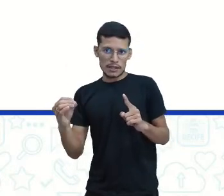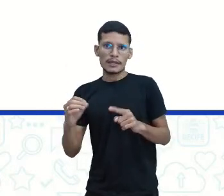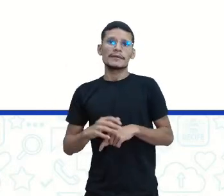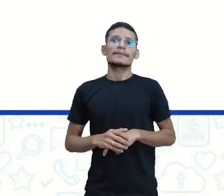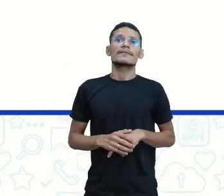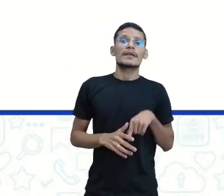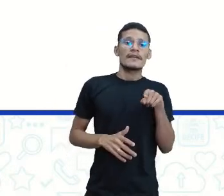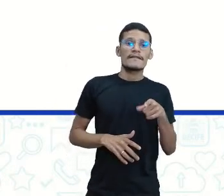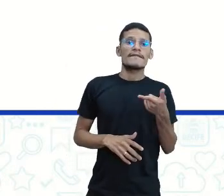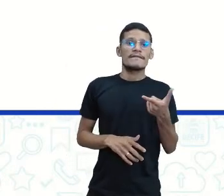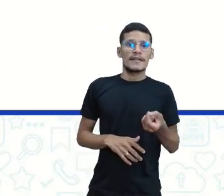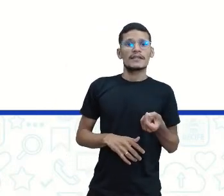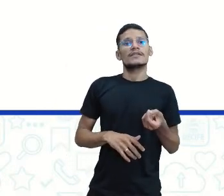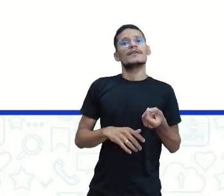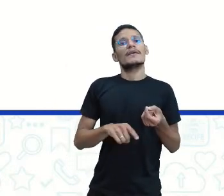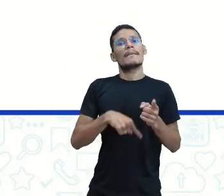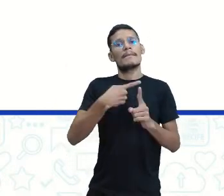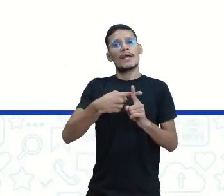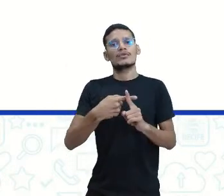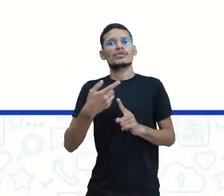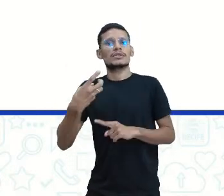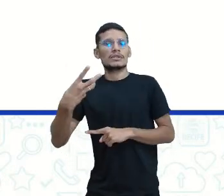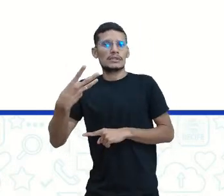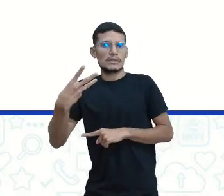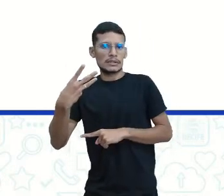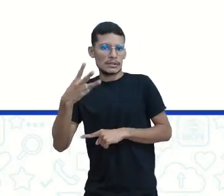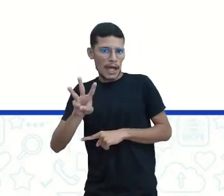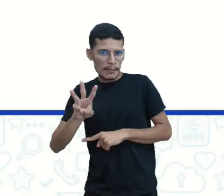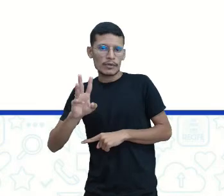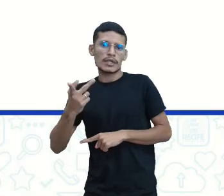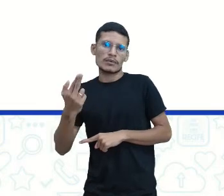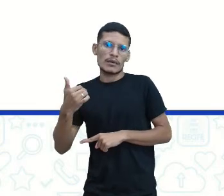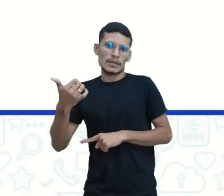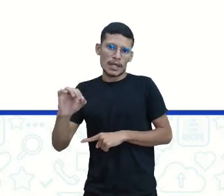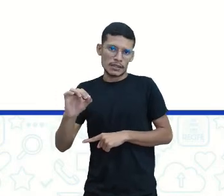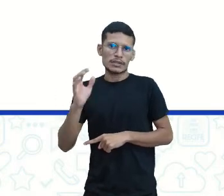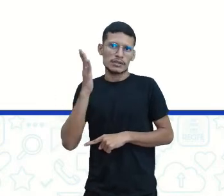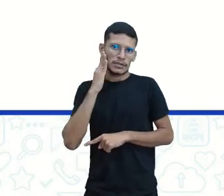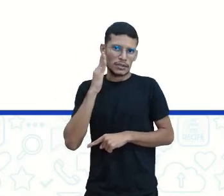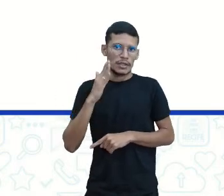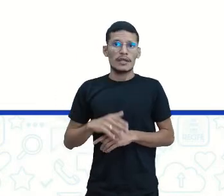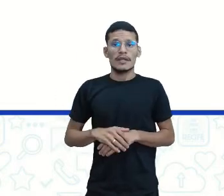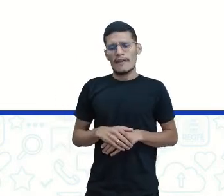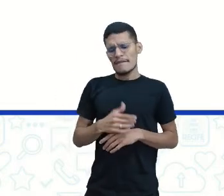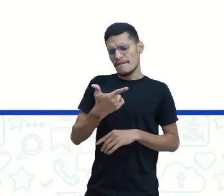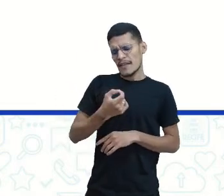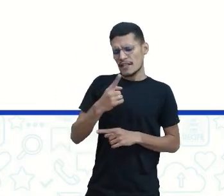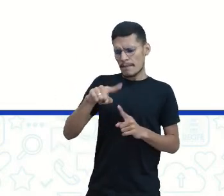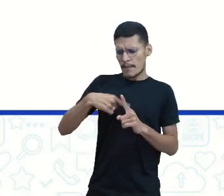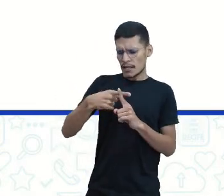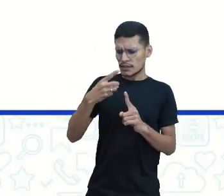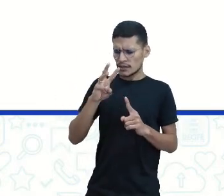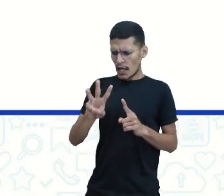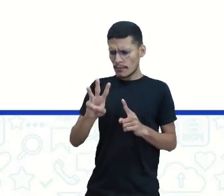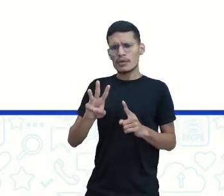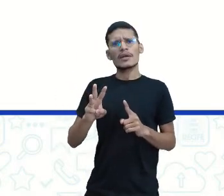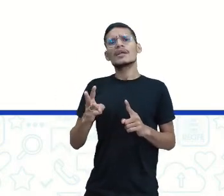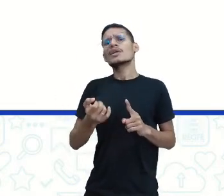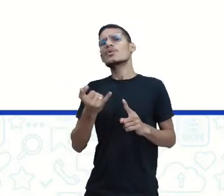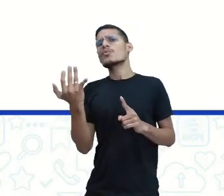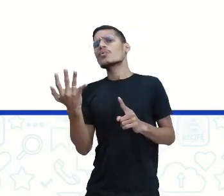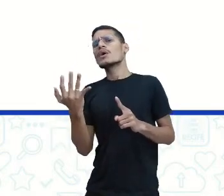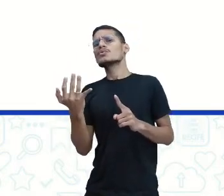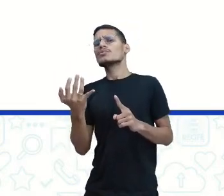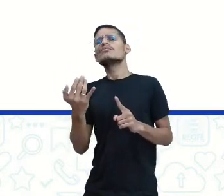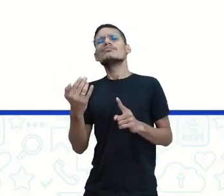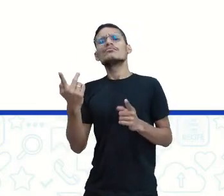20 menos w igual a 10. Então, pensa comigo aí, ó. 20 mais w. 20 mais quanto é igual a